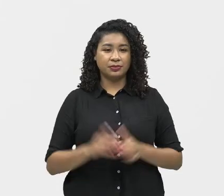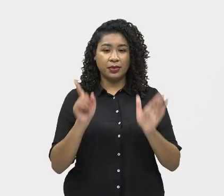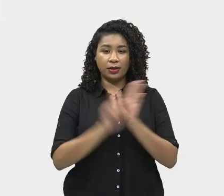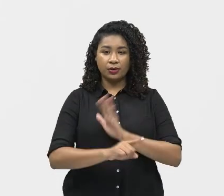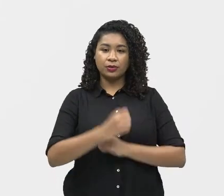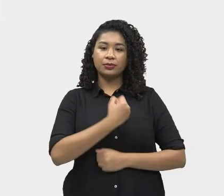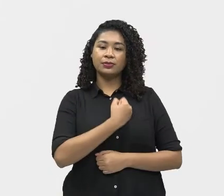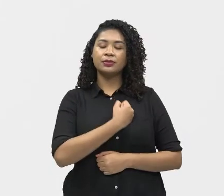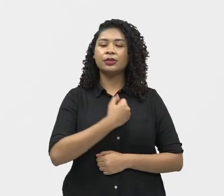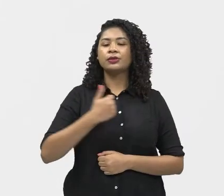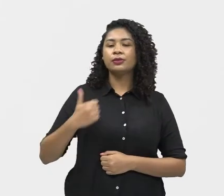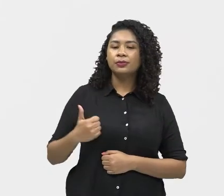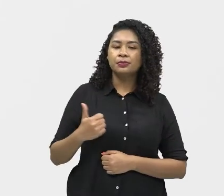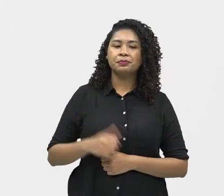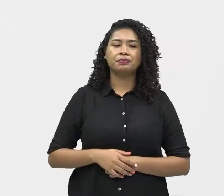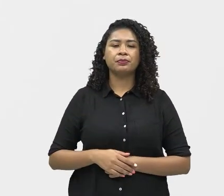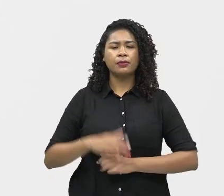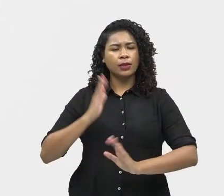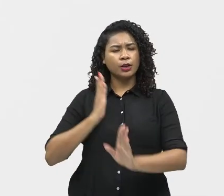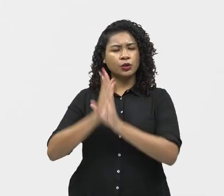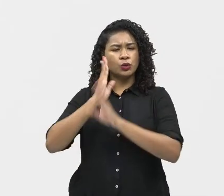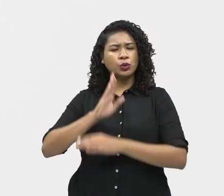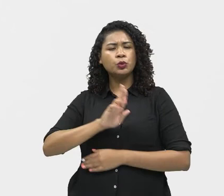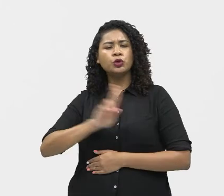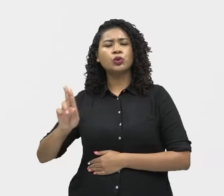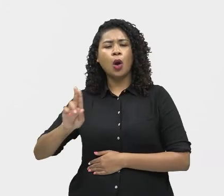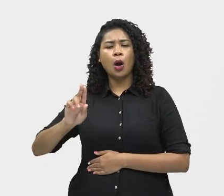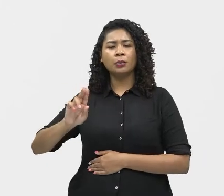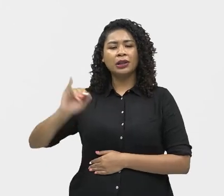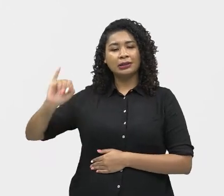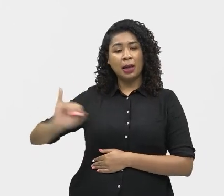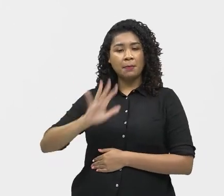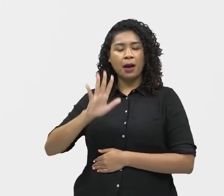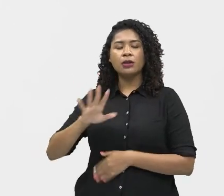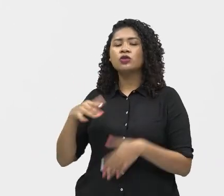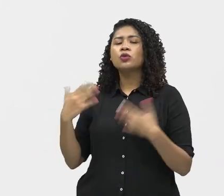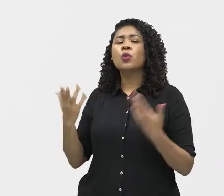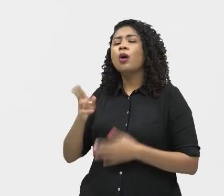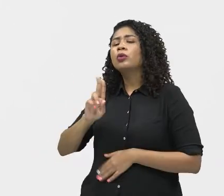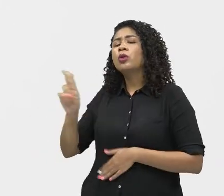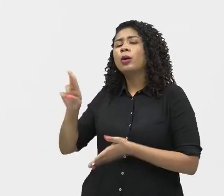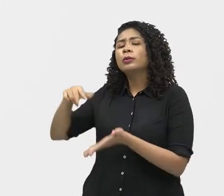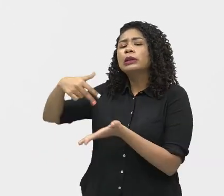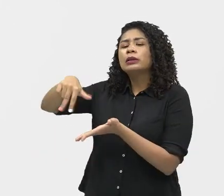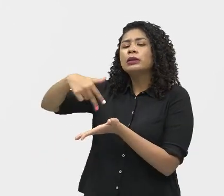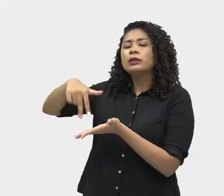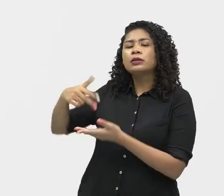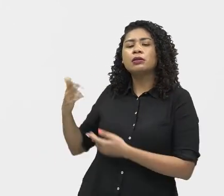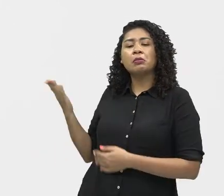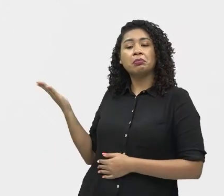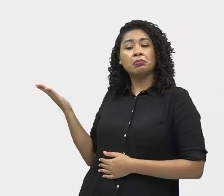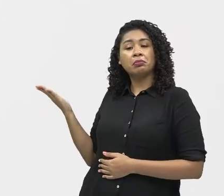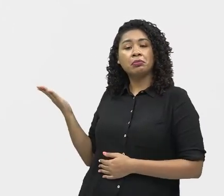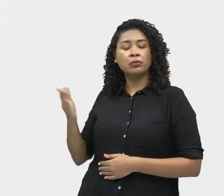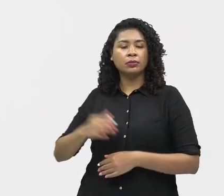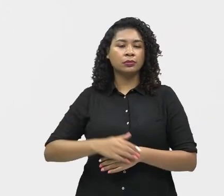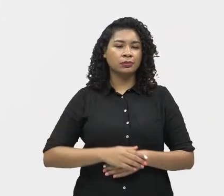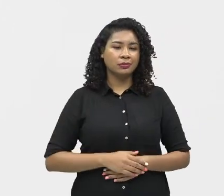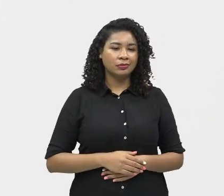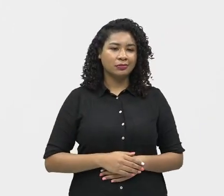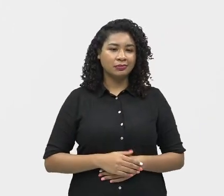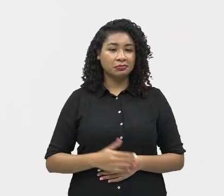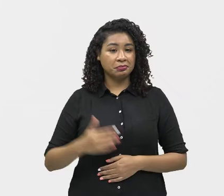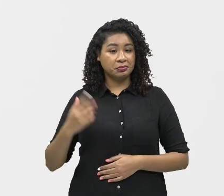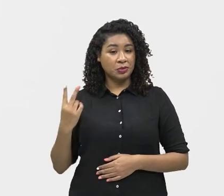Questão 1. Identifique as danças. Então, vocês vão identificar que dança é essa. Da imagem 1,